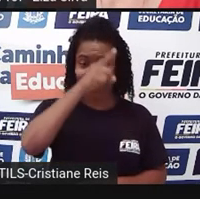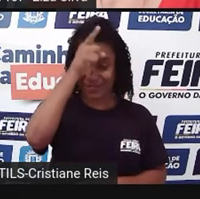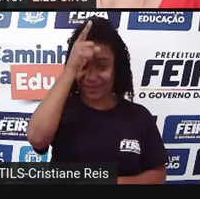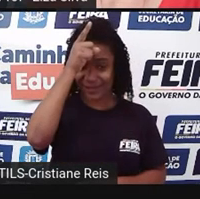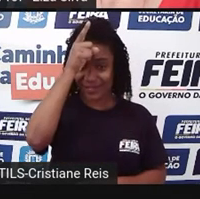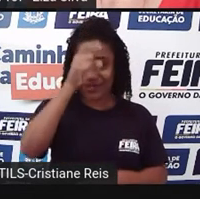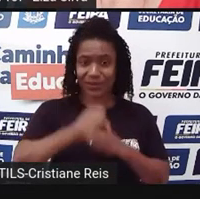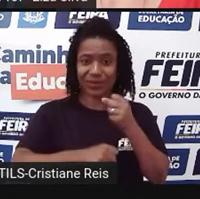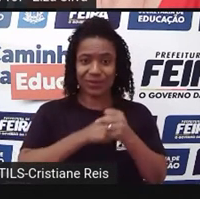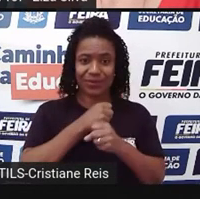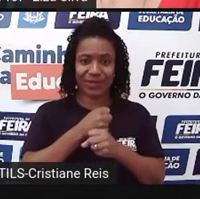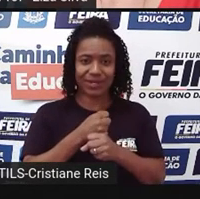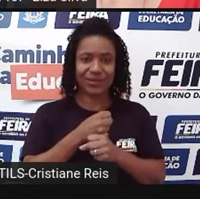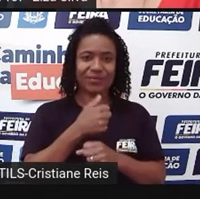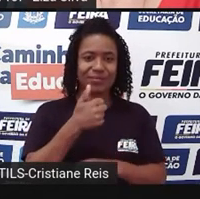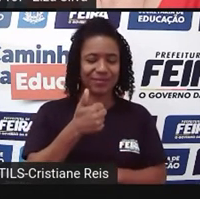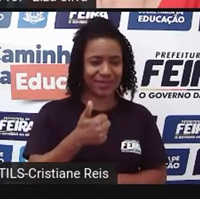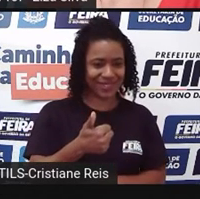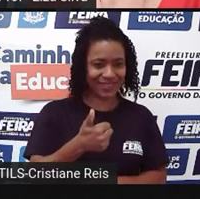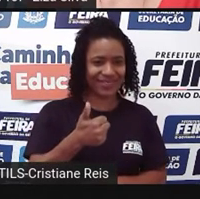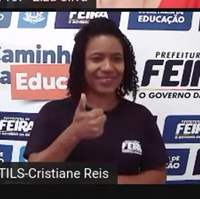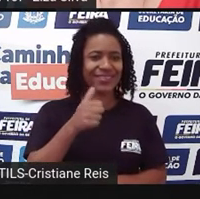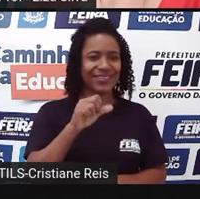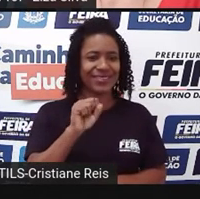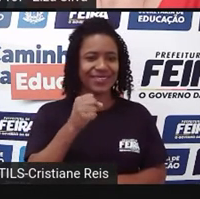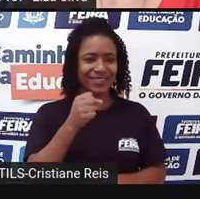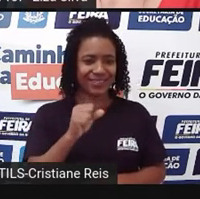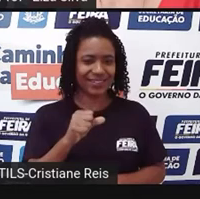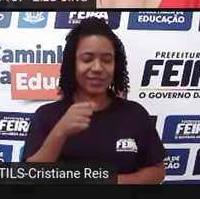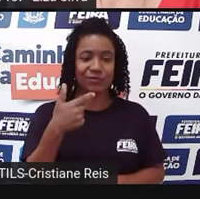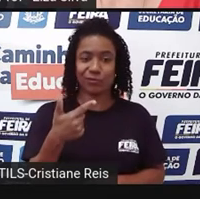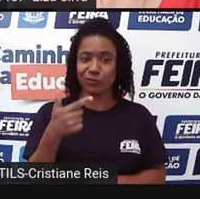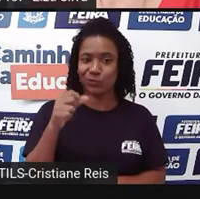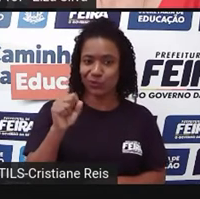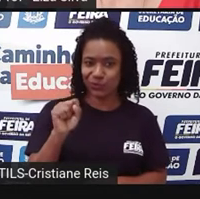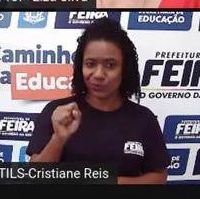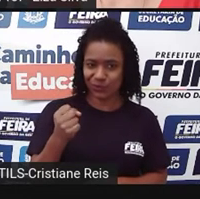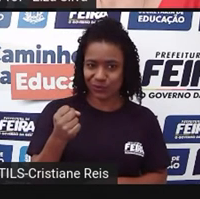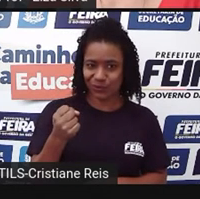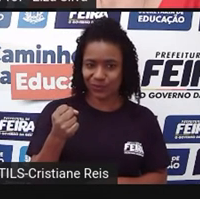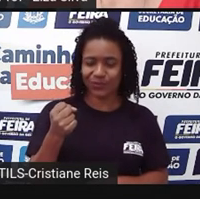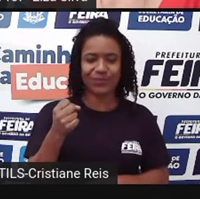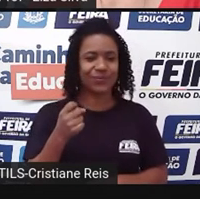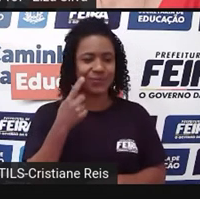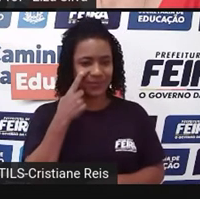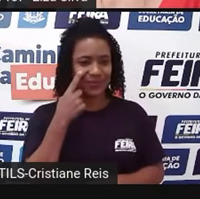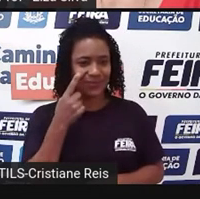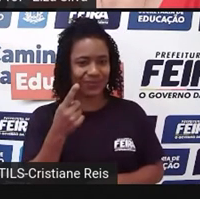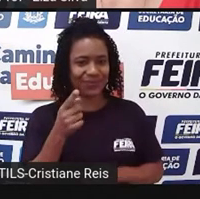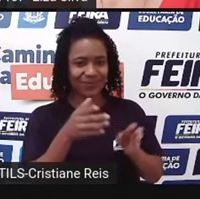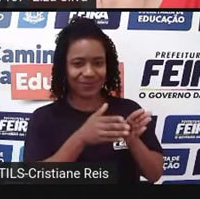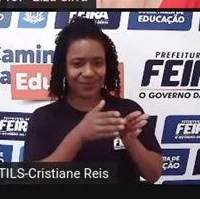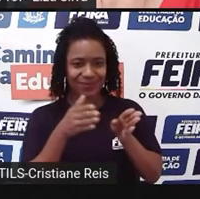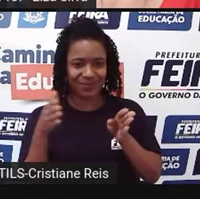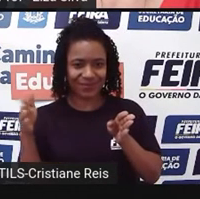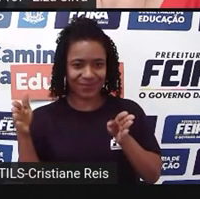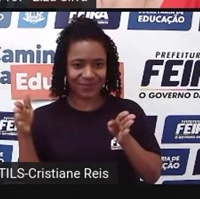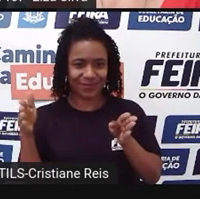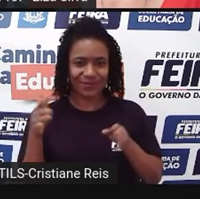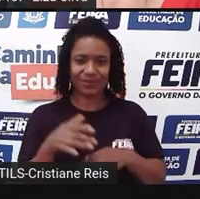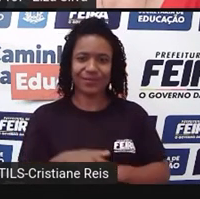1928 nós vamos procurar aqui na Linha do Tempo 1928 Ryan